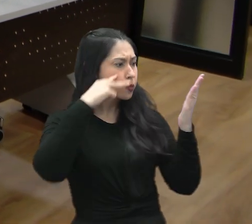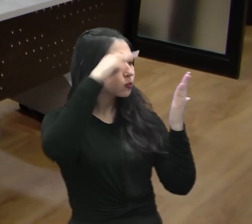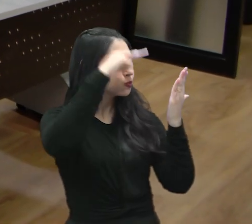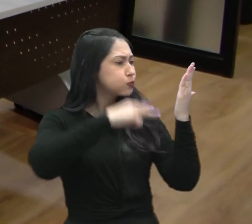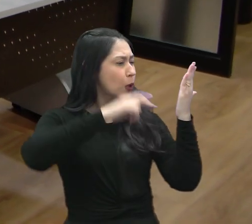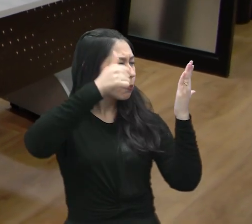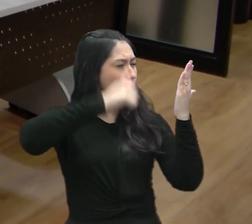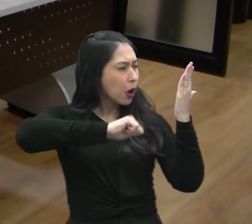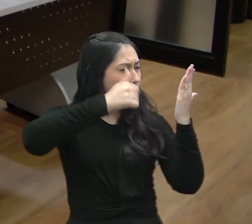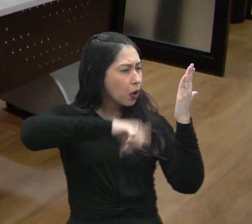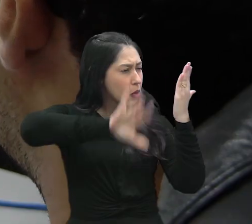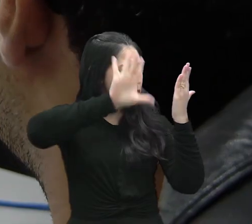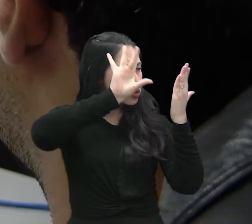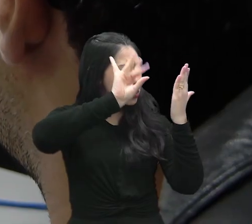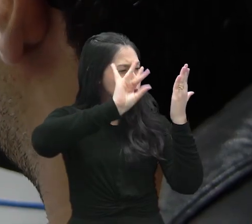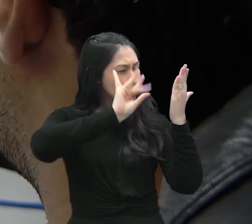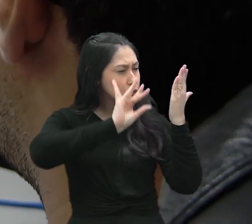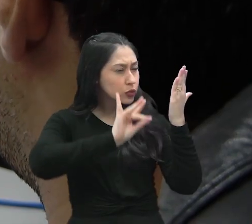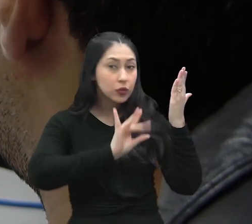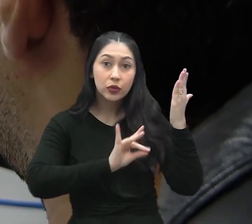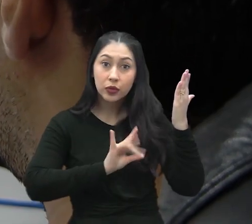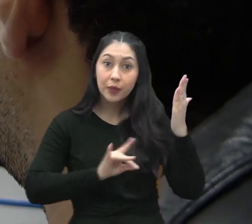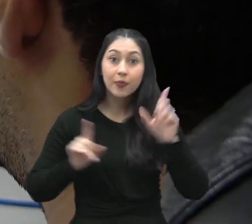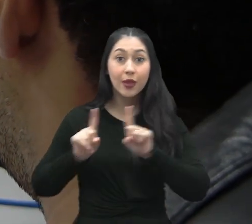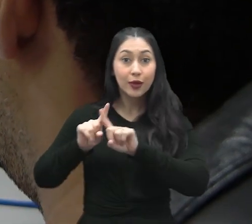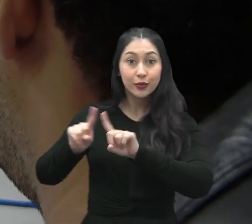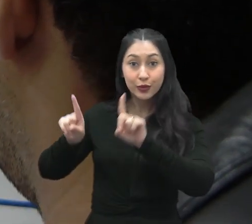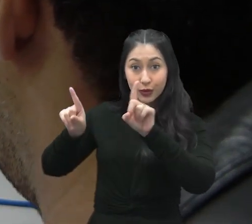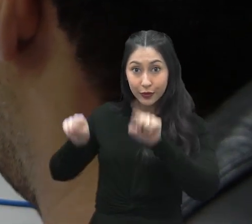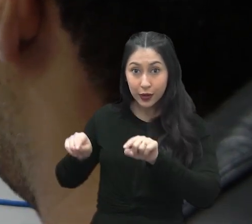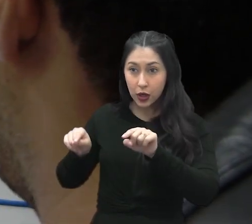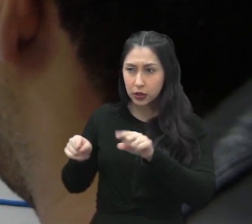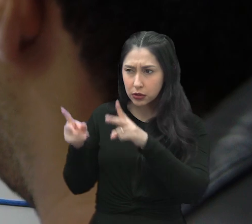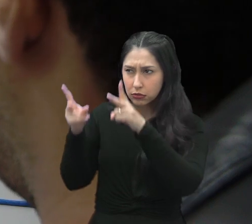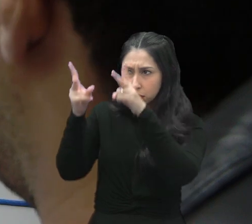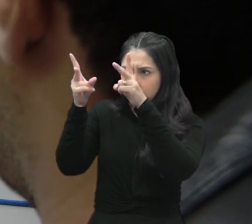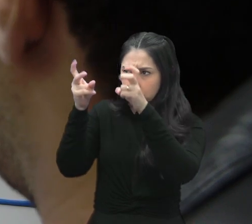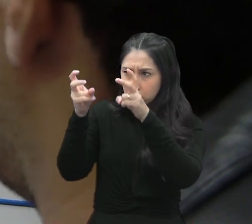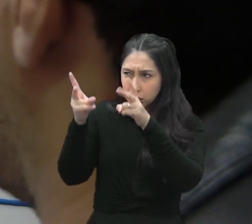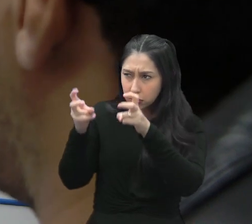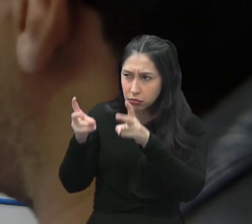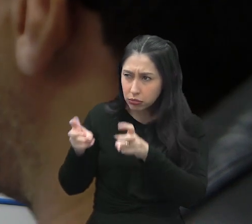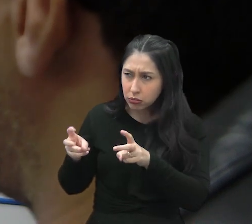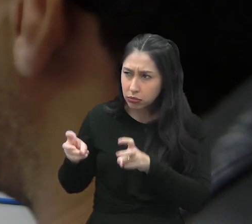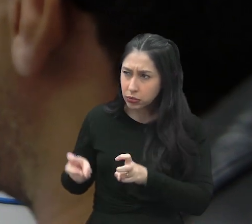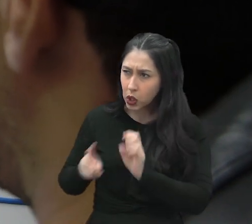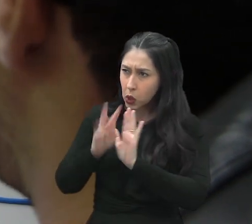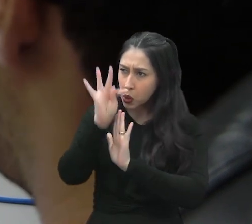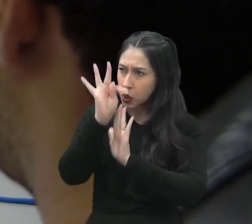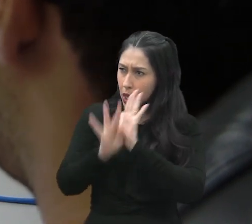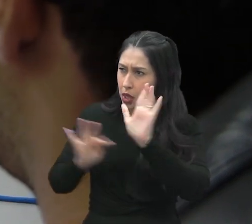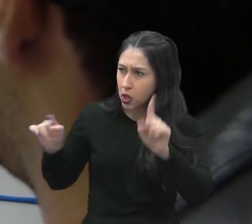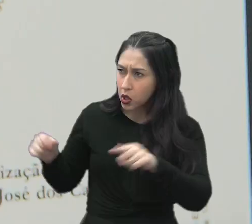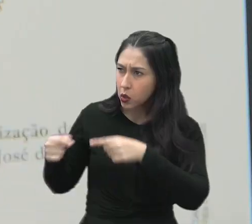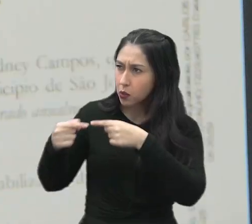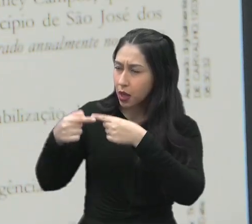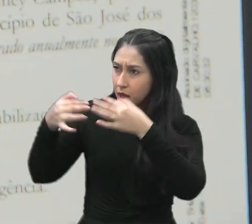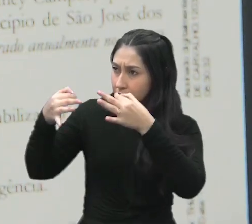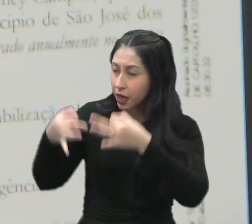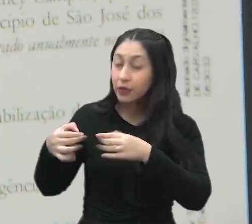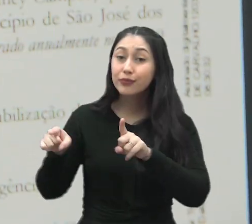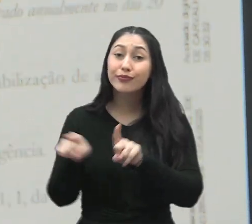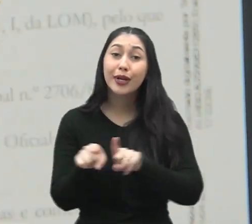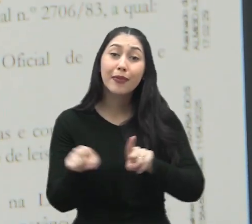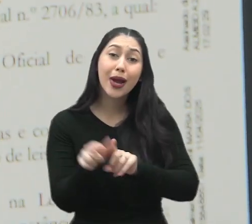analisados minuciosamente. Os servidores públicos especializados verificam a conformidade dos textos e